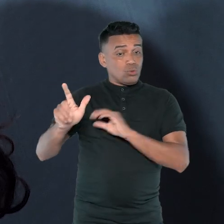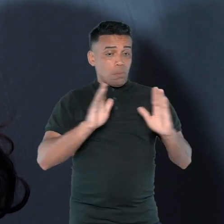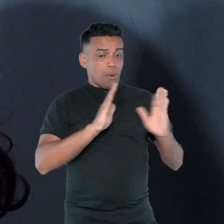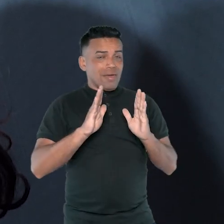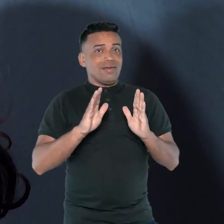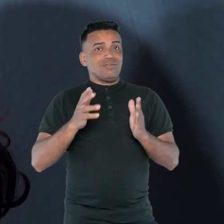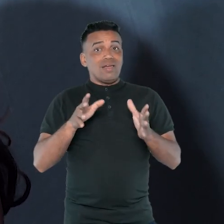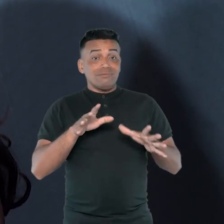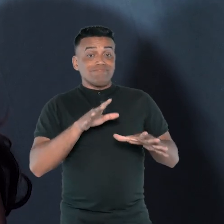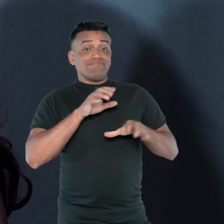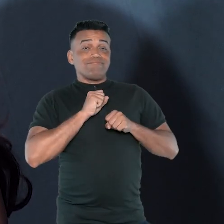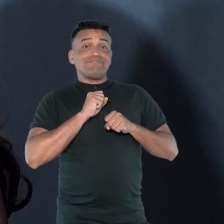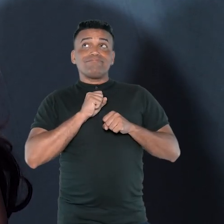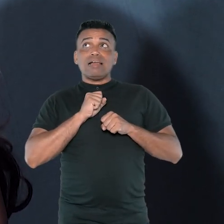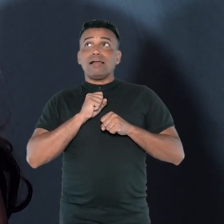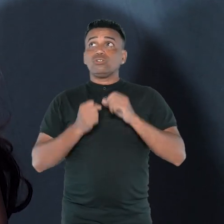eles começam a adquirir